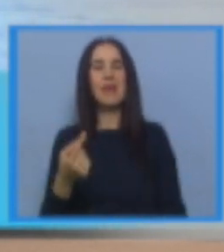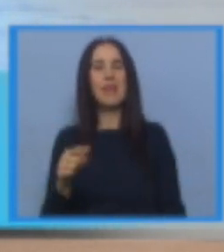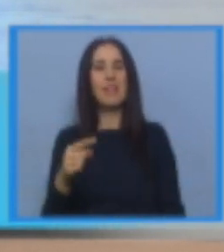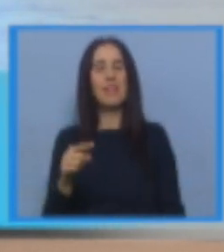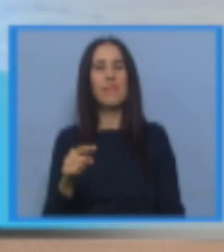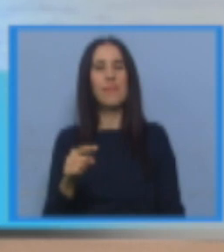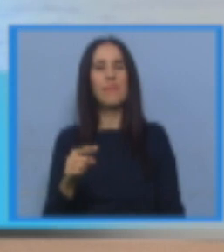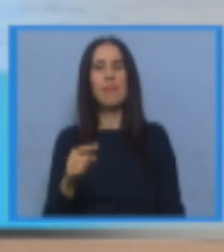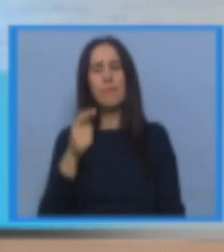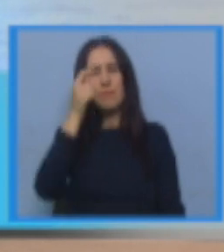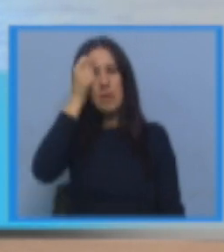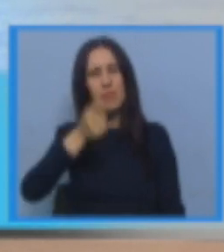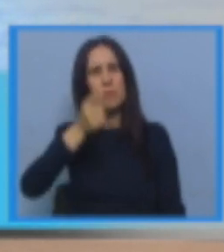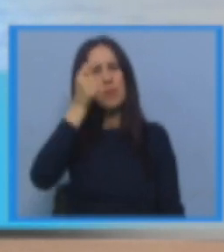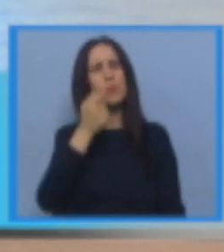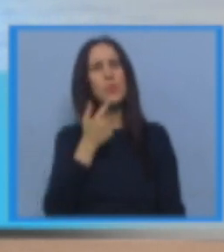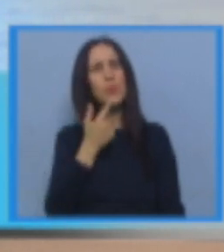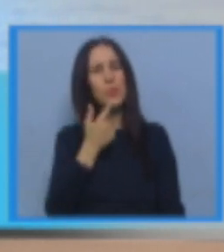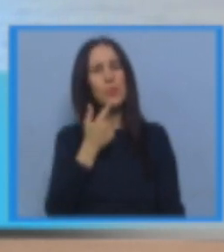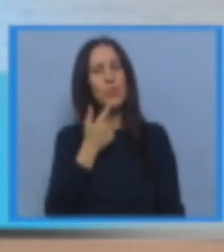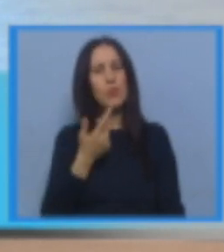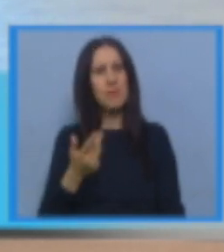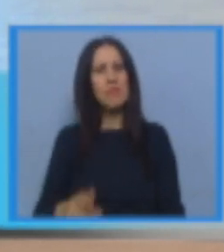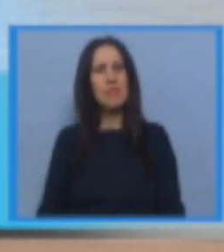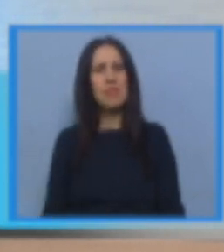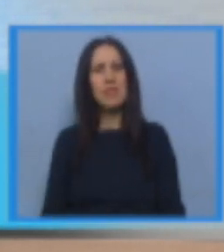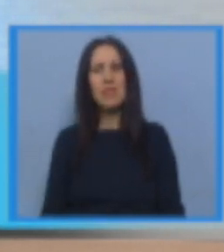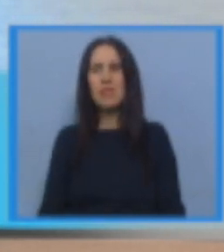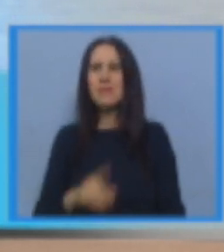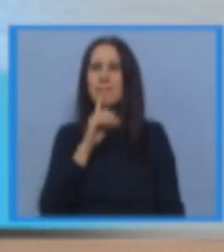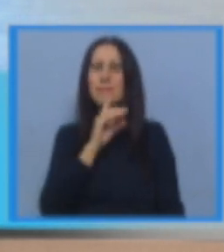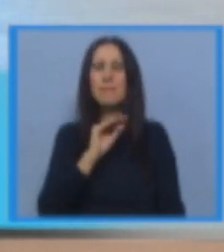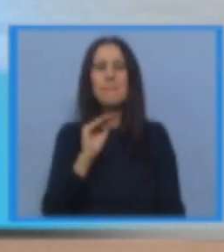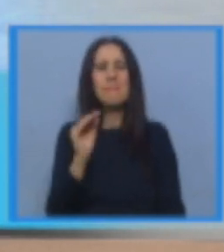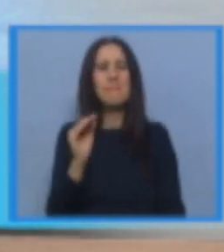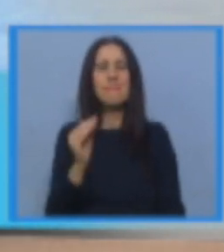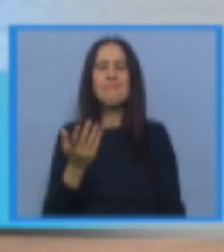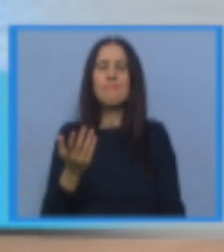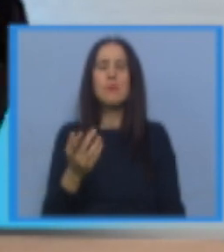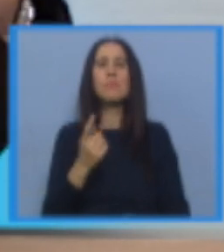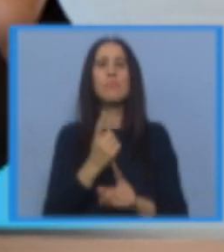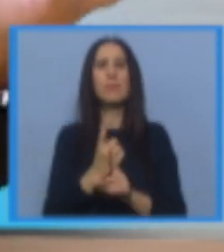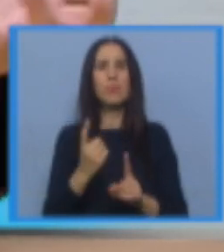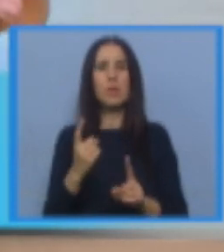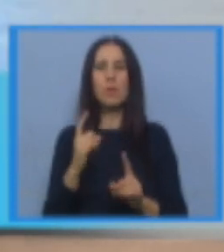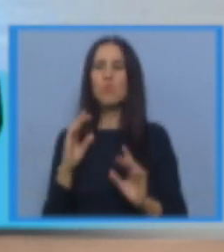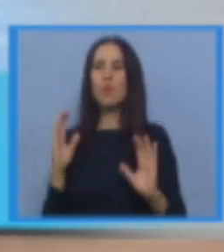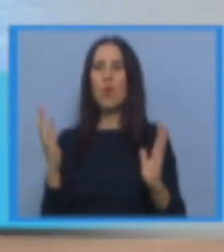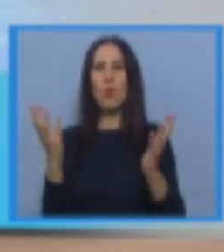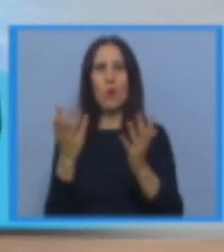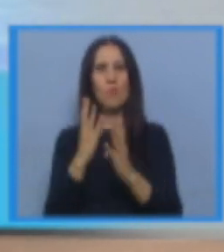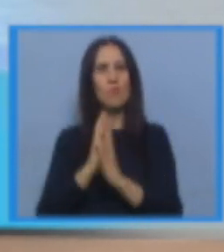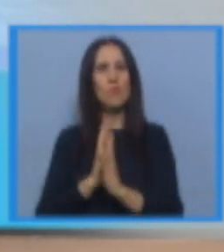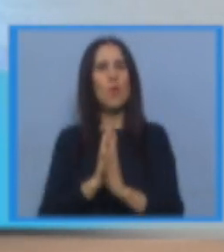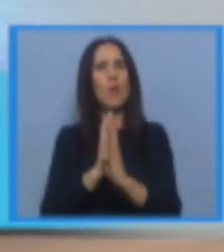há um respeito muito grande, portanto há um silêncio, porque toda a ambiência da